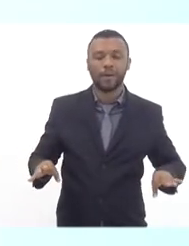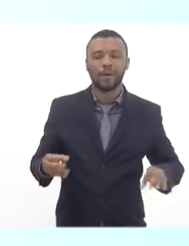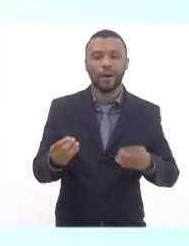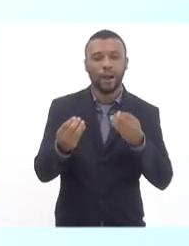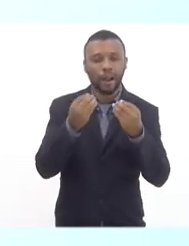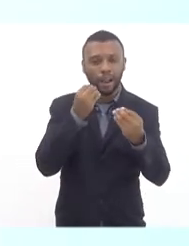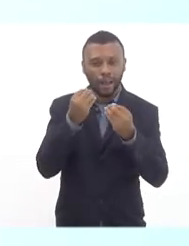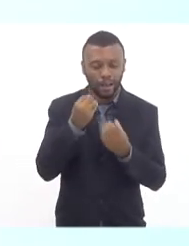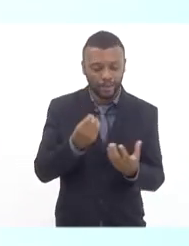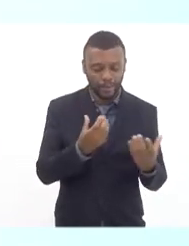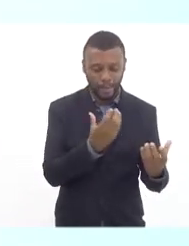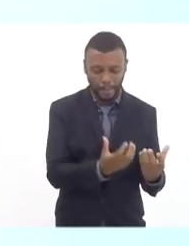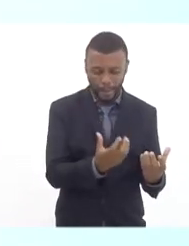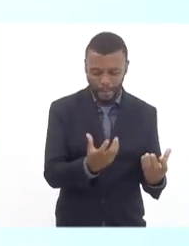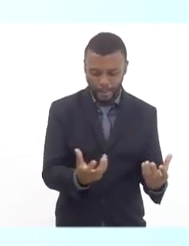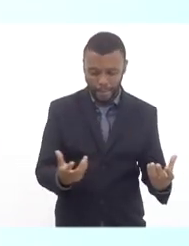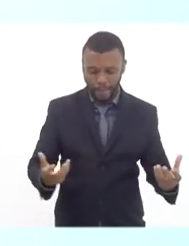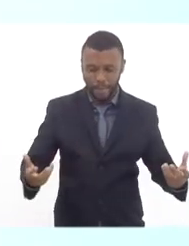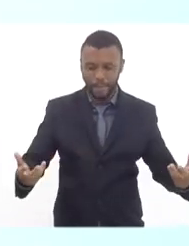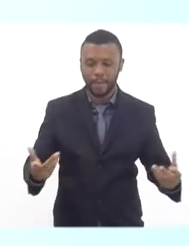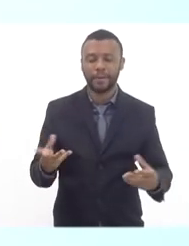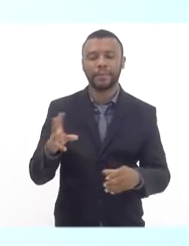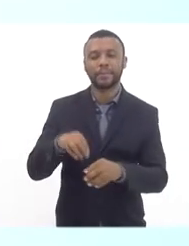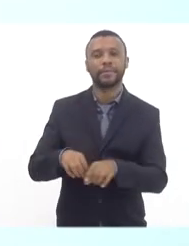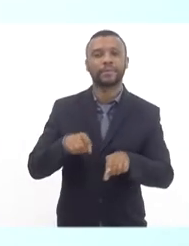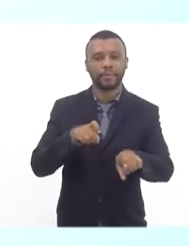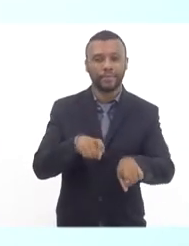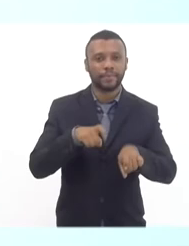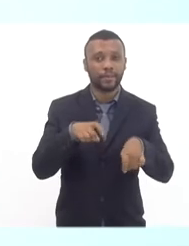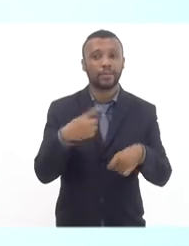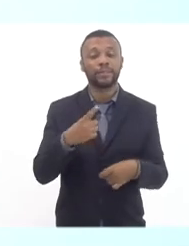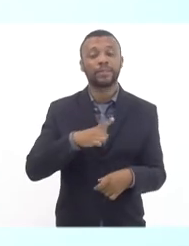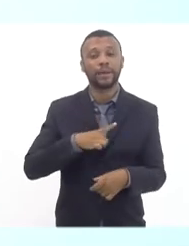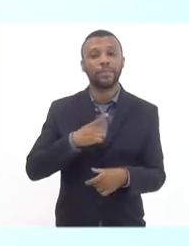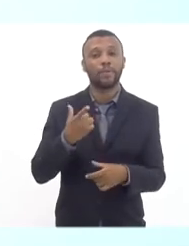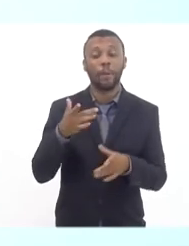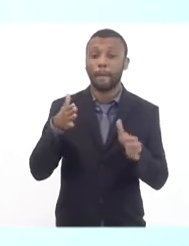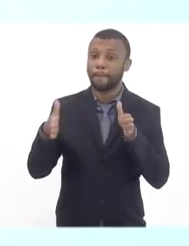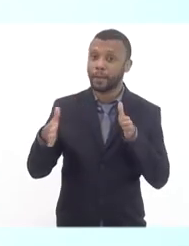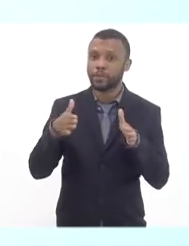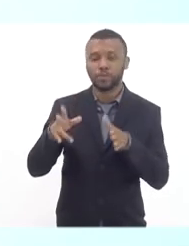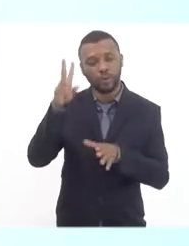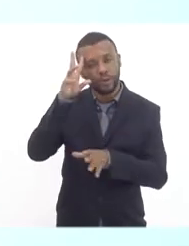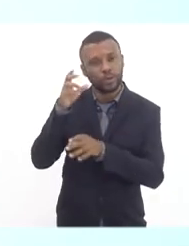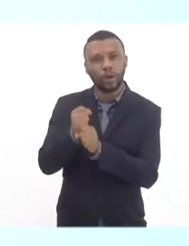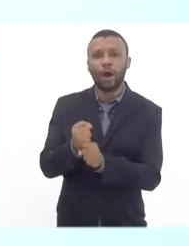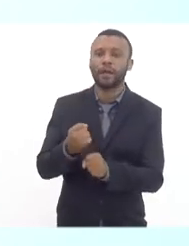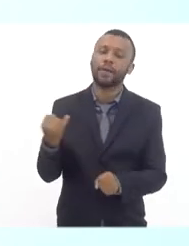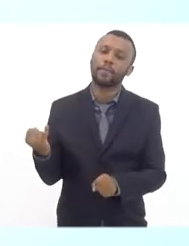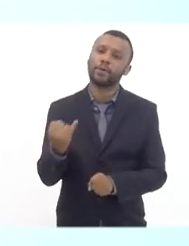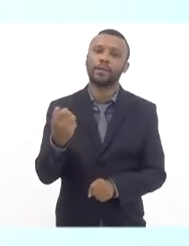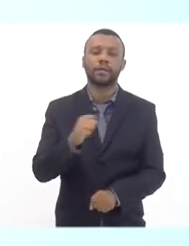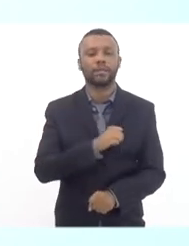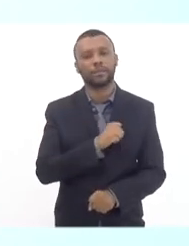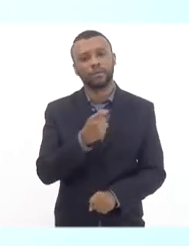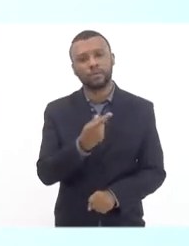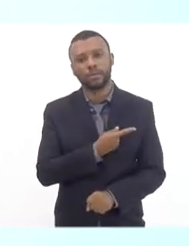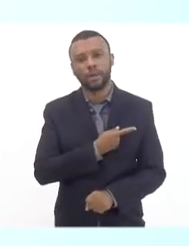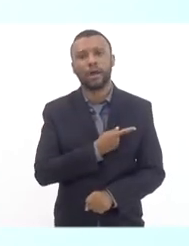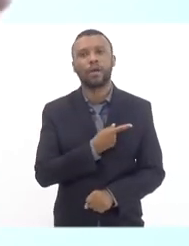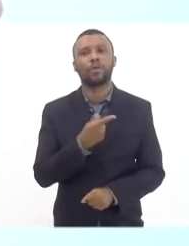Colubandê. Acho que, para além desse debate feito agora, tem uma janela histórica importante para nós, né? São Gonçalo